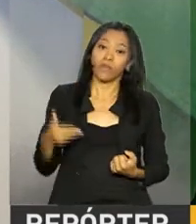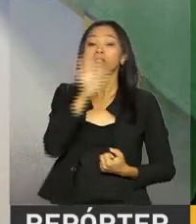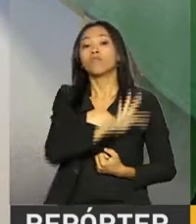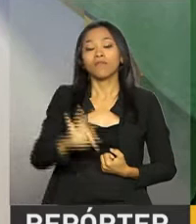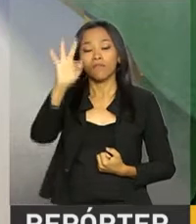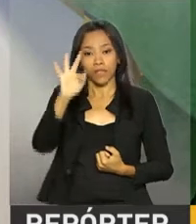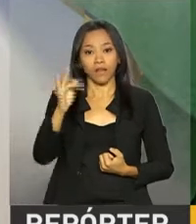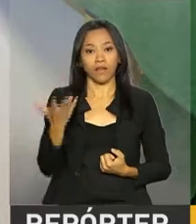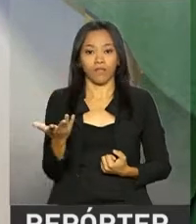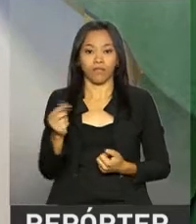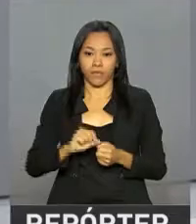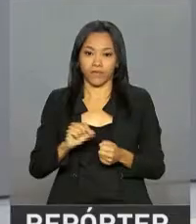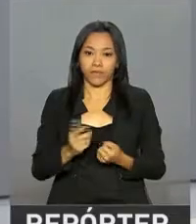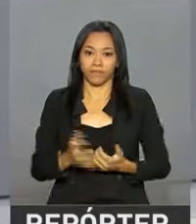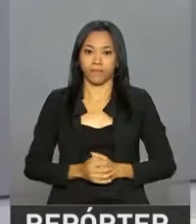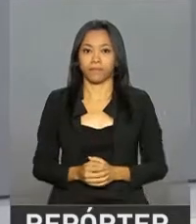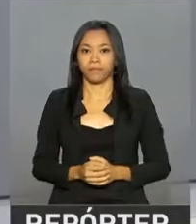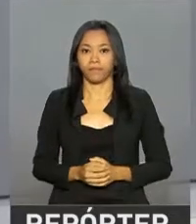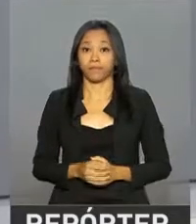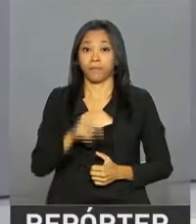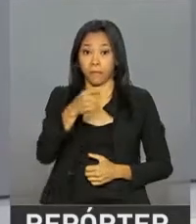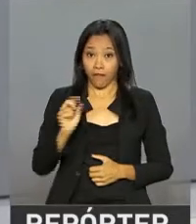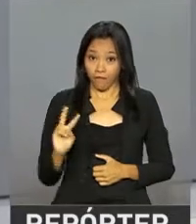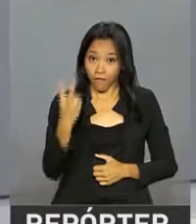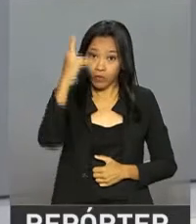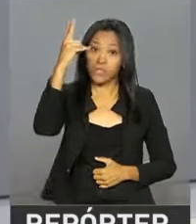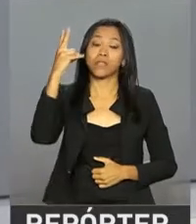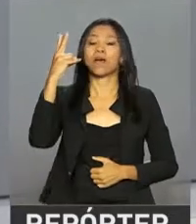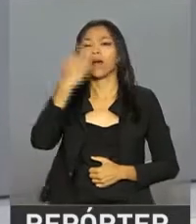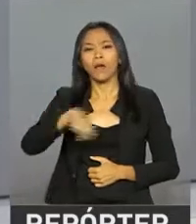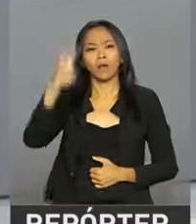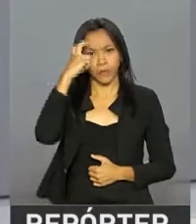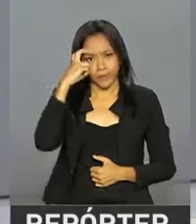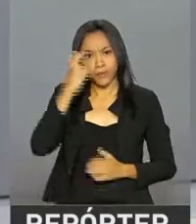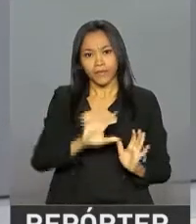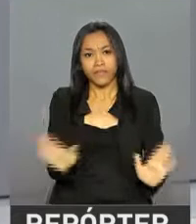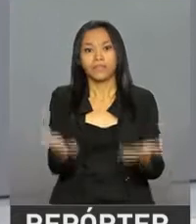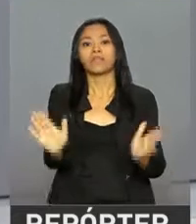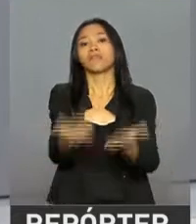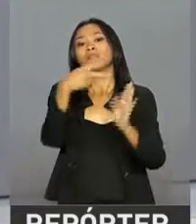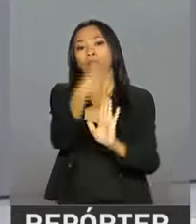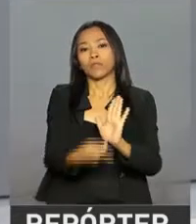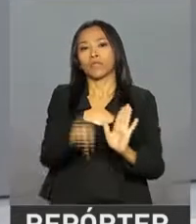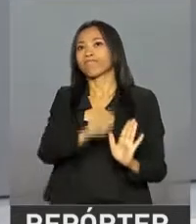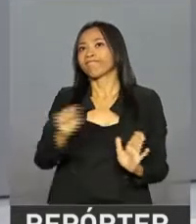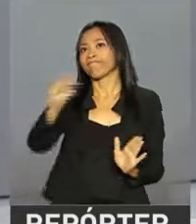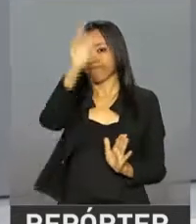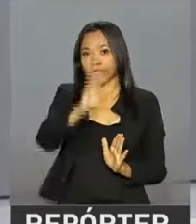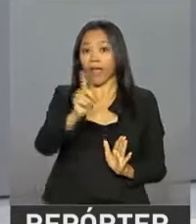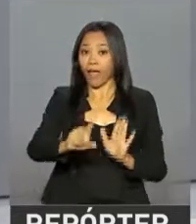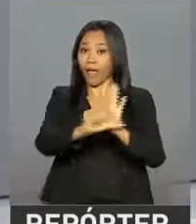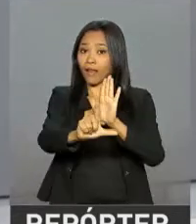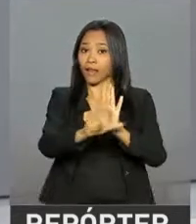desses dois subíndices convênio valorizar a produção cultural incentivando projetos por todo o brasil é a lei